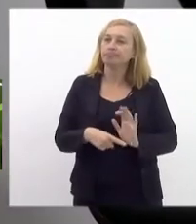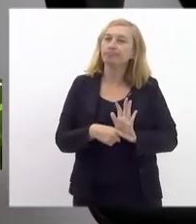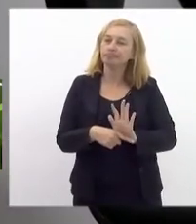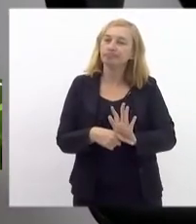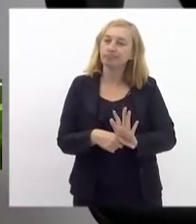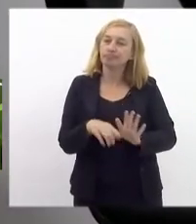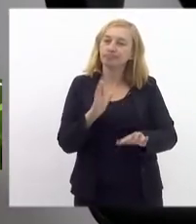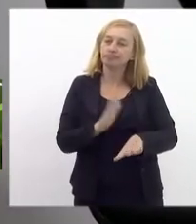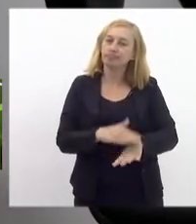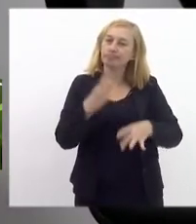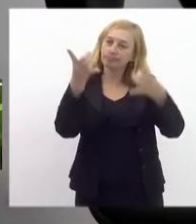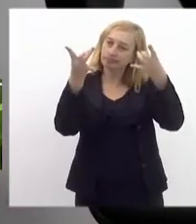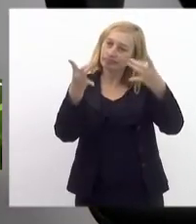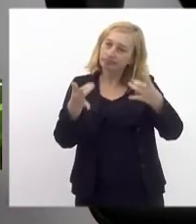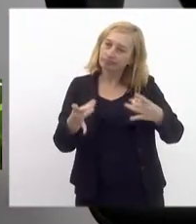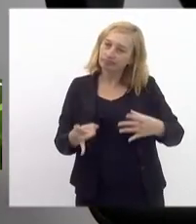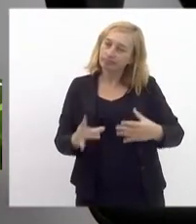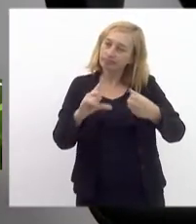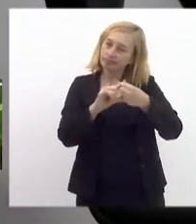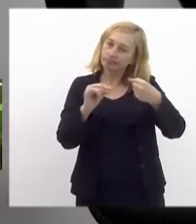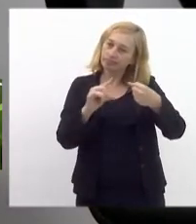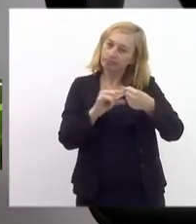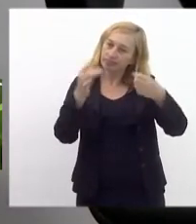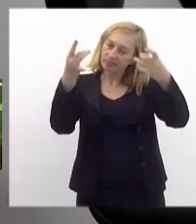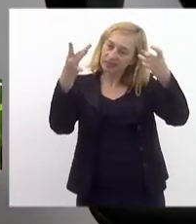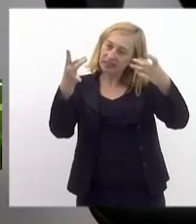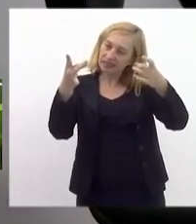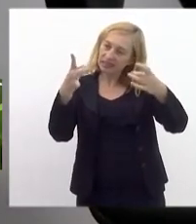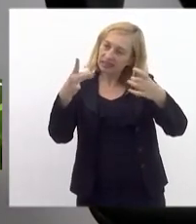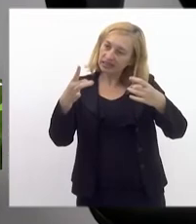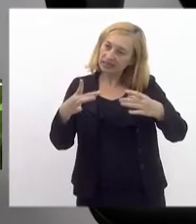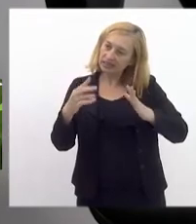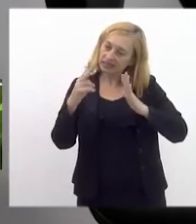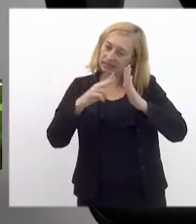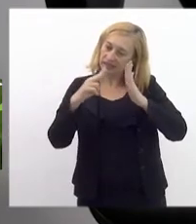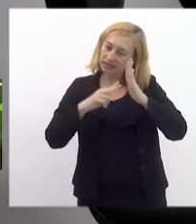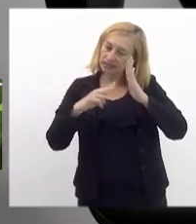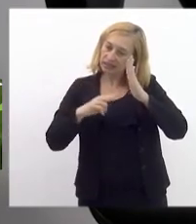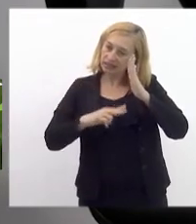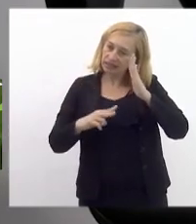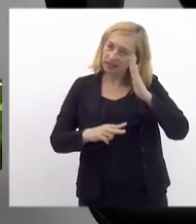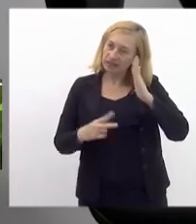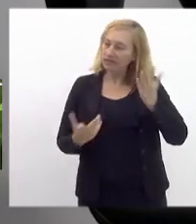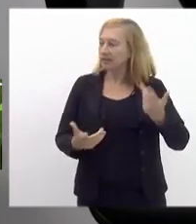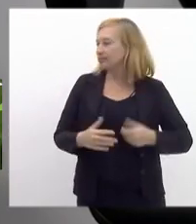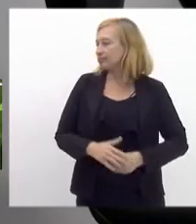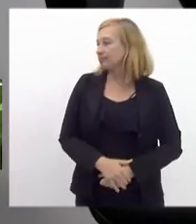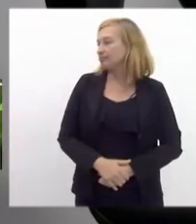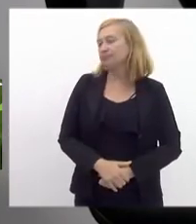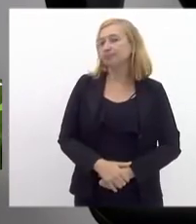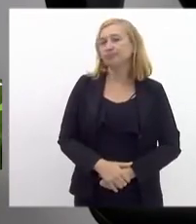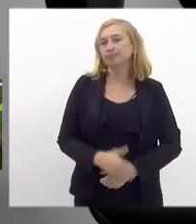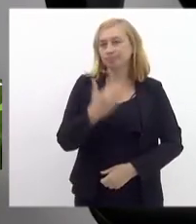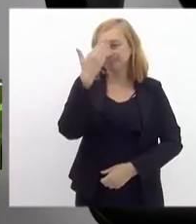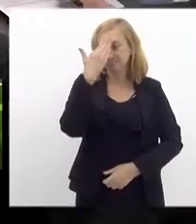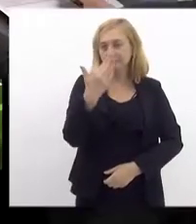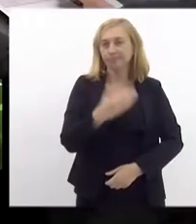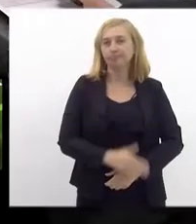mais específicas, de artigo a artigo, né, que fizemos uma leitura detalhada, mas que não dá para enumerar aqui, que ficaria muito aborrecido. Muito obrigado.